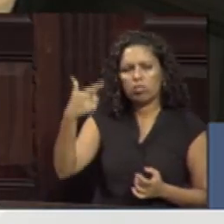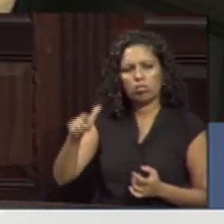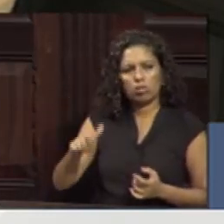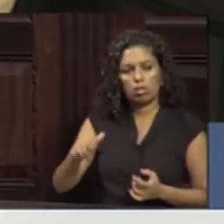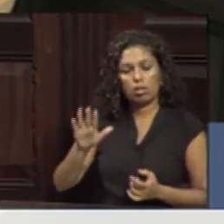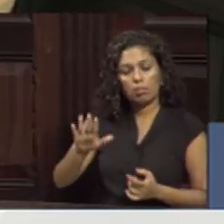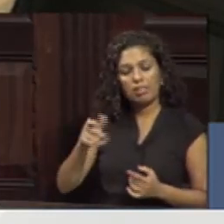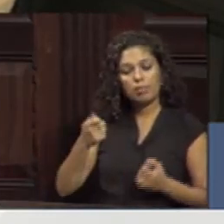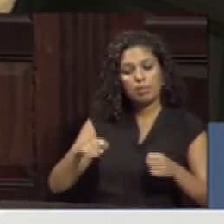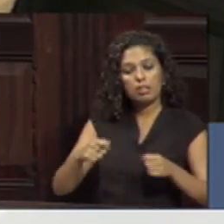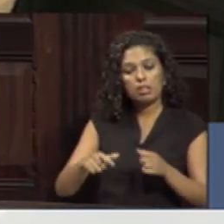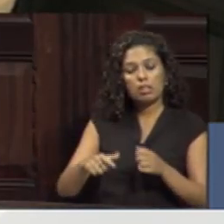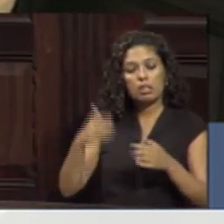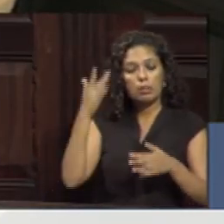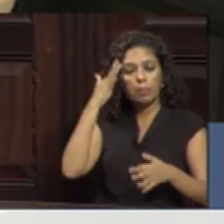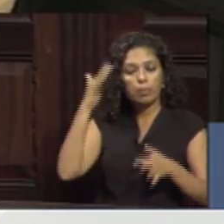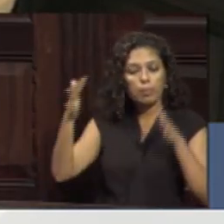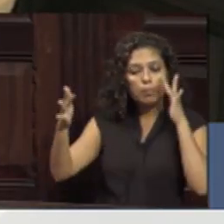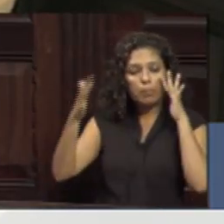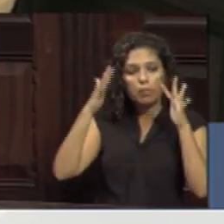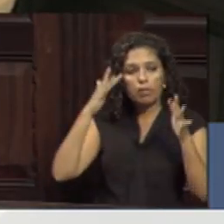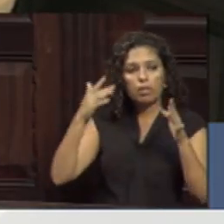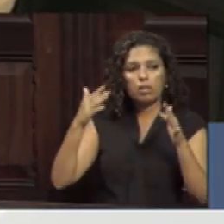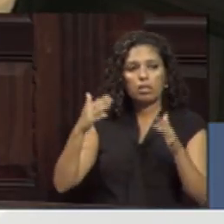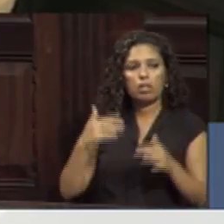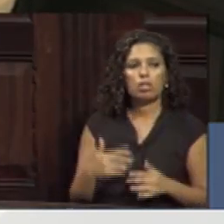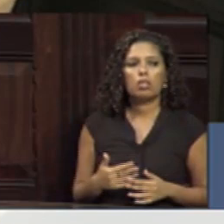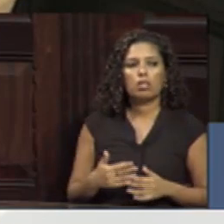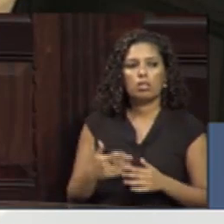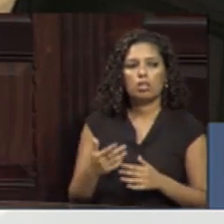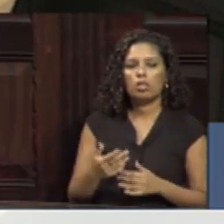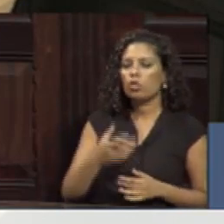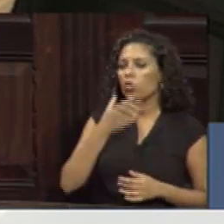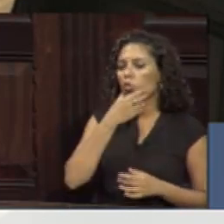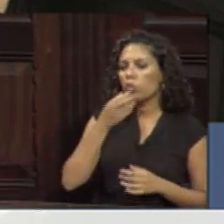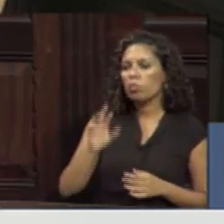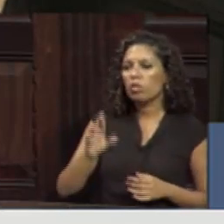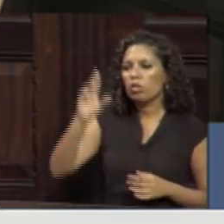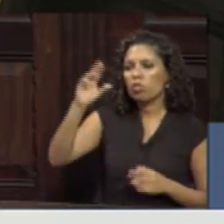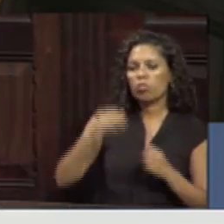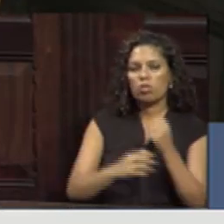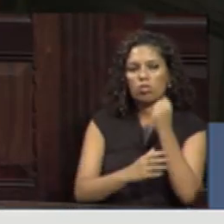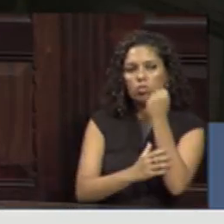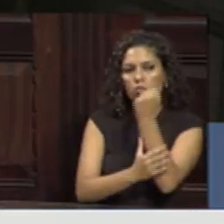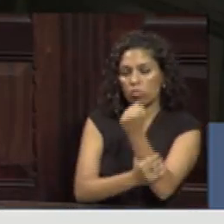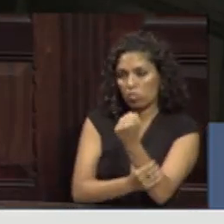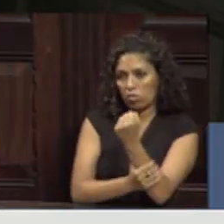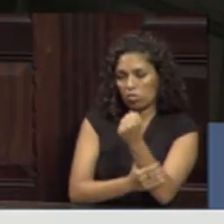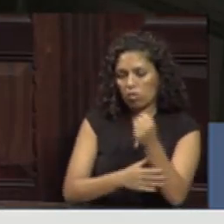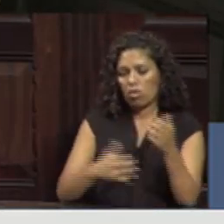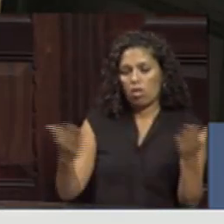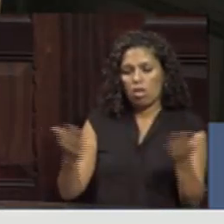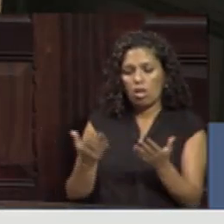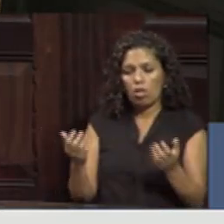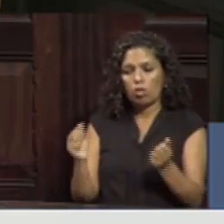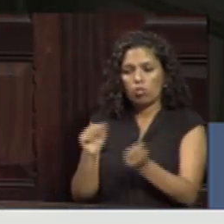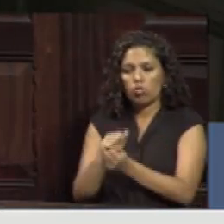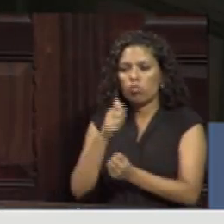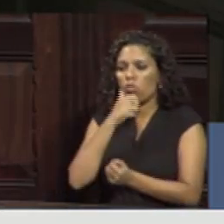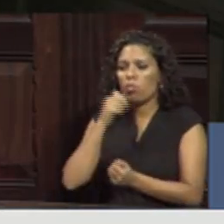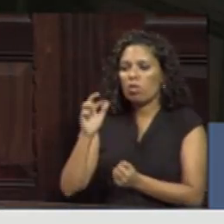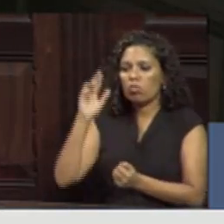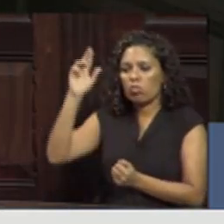e exigir nesse momento é que as autoridades da área de segurança, agora sob o comando do general Braga Neto,